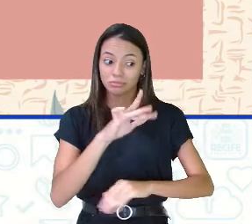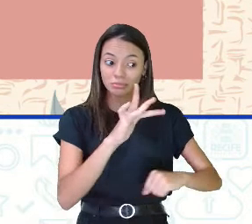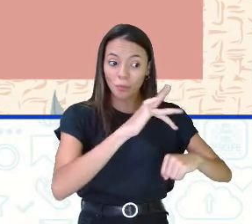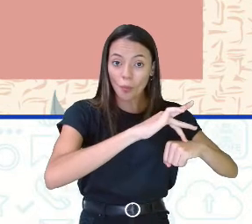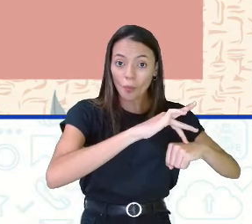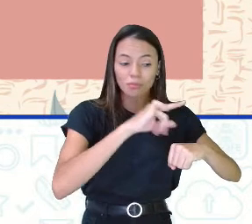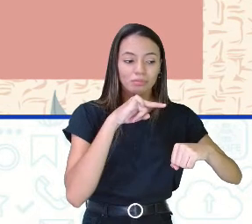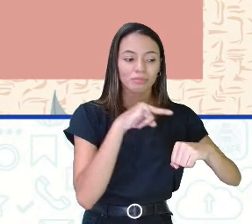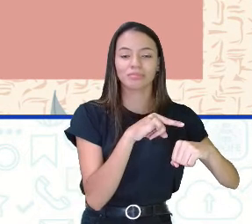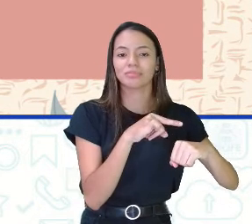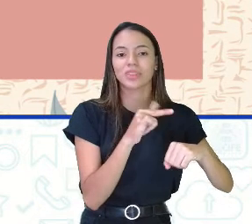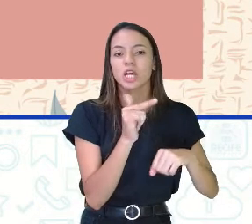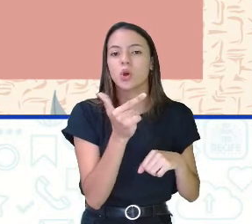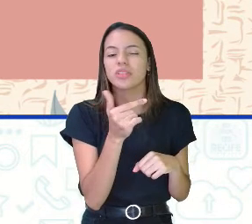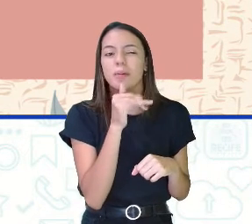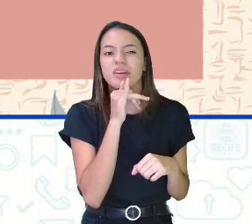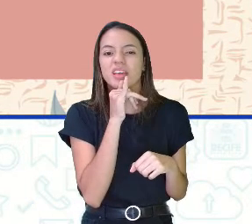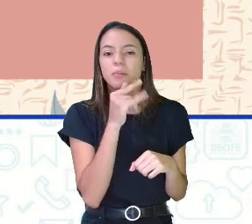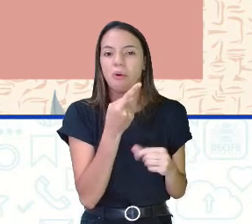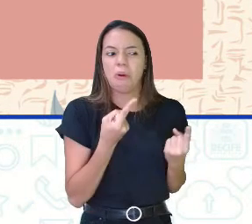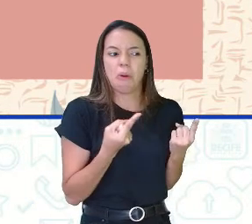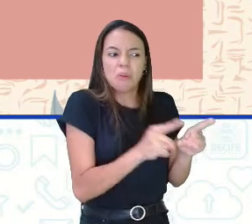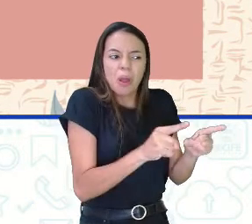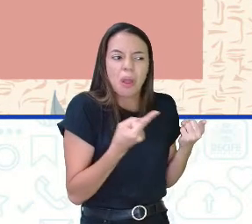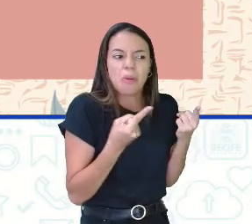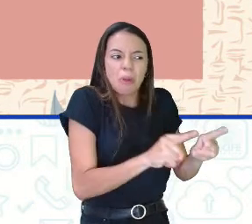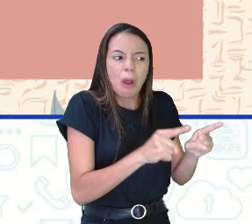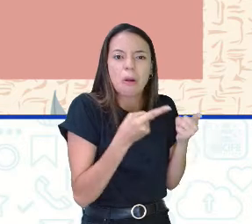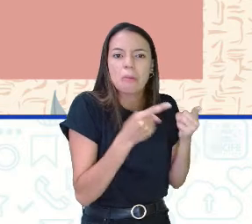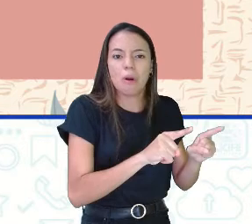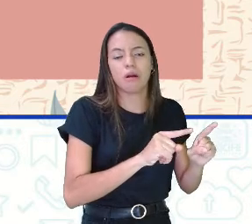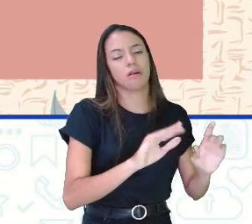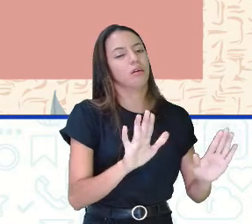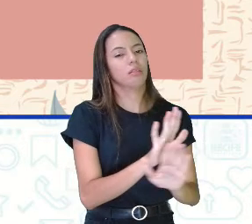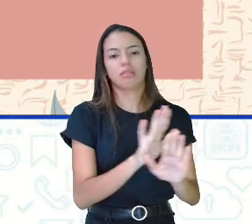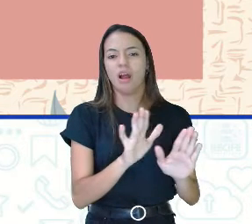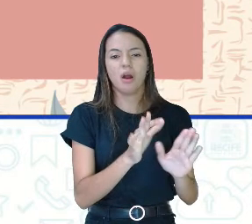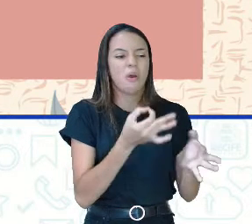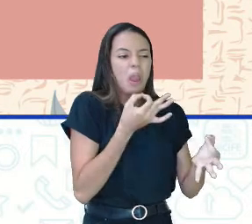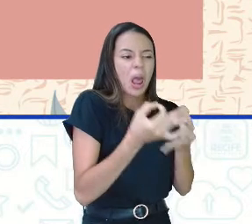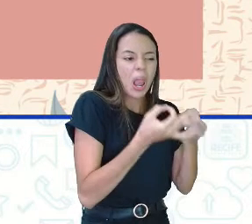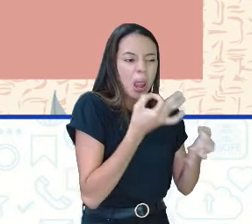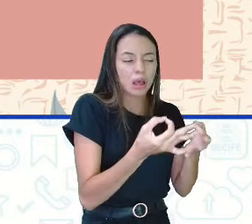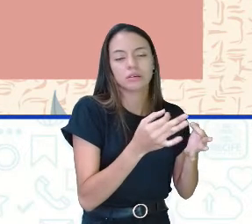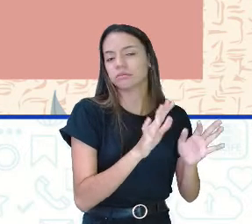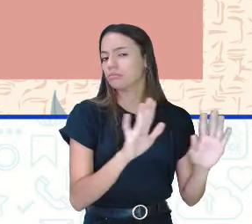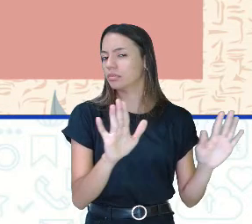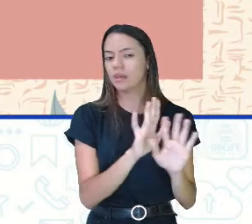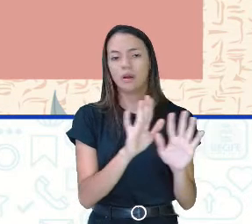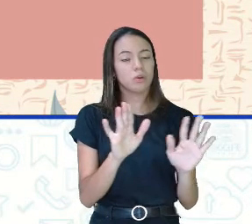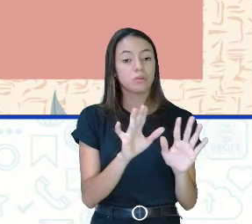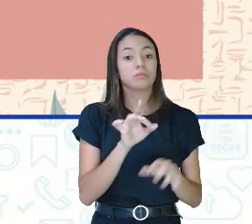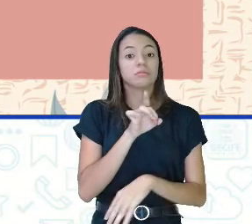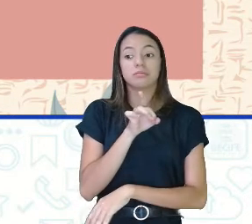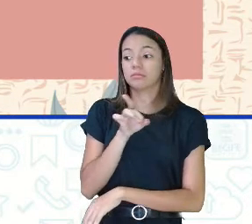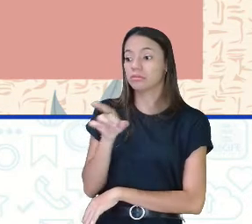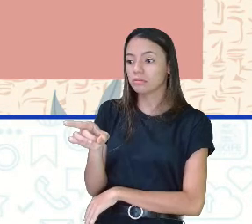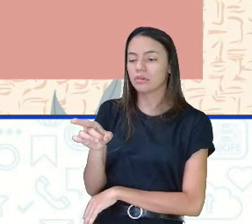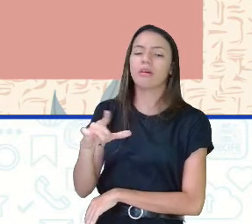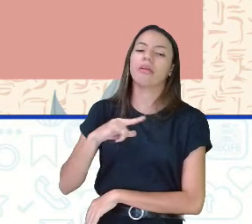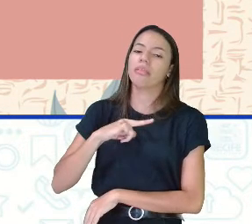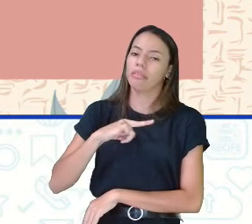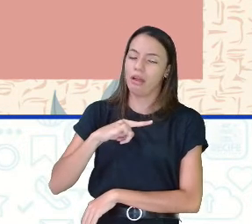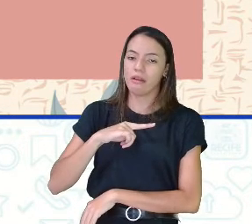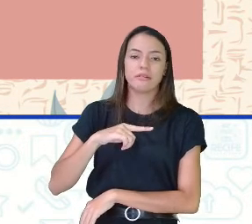tom tão malicioso, tão provocativo, tanta crítica, sabe? Então, o sarcasmo, ele